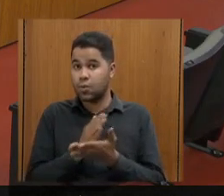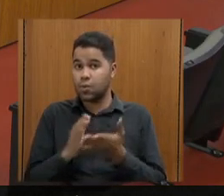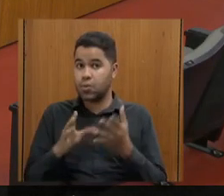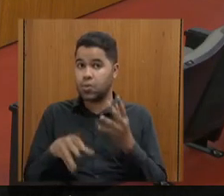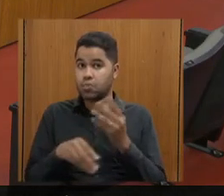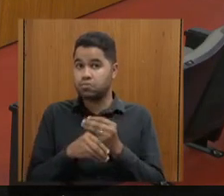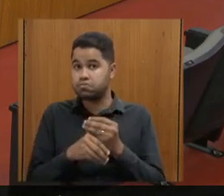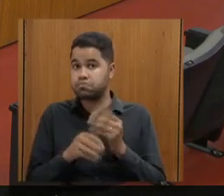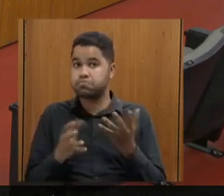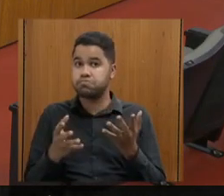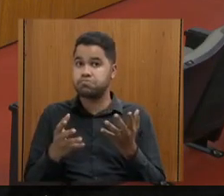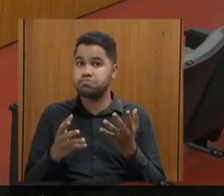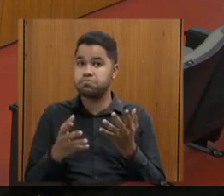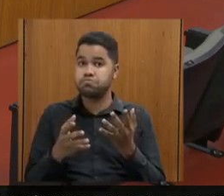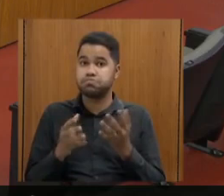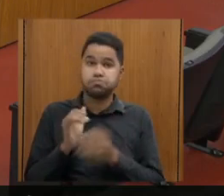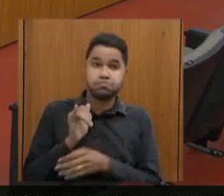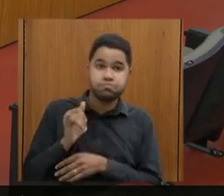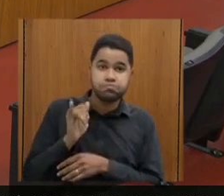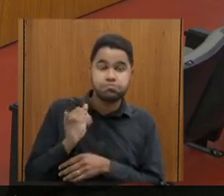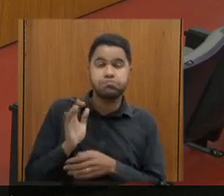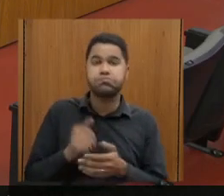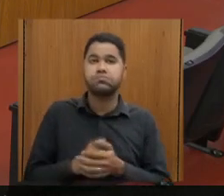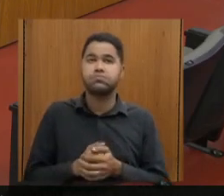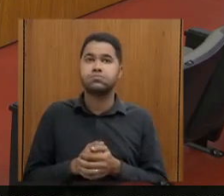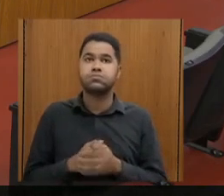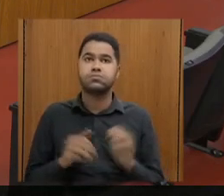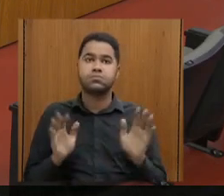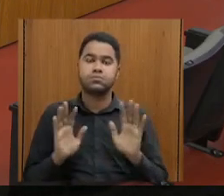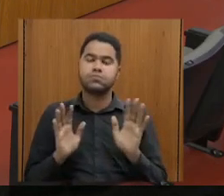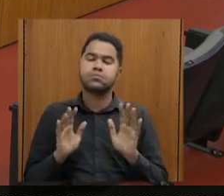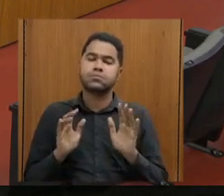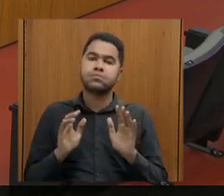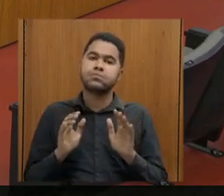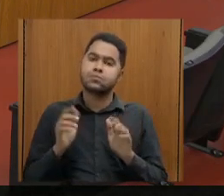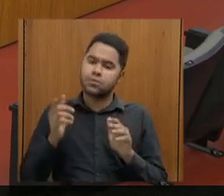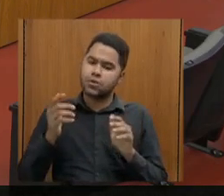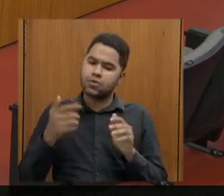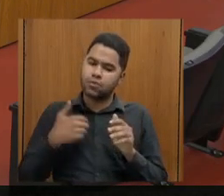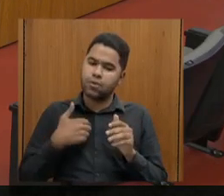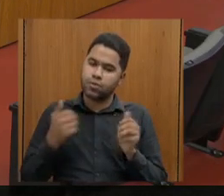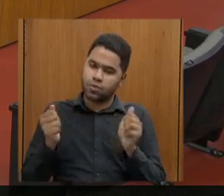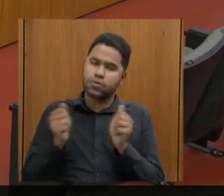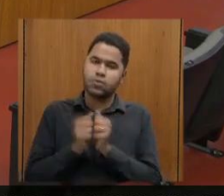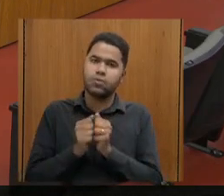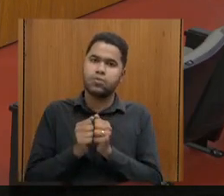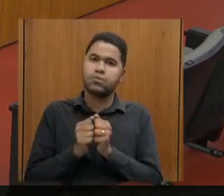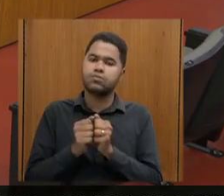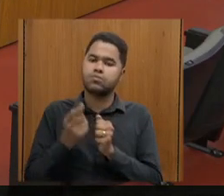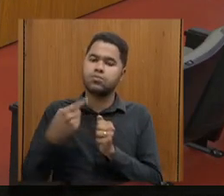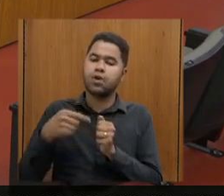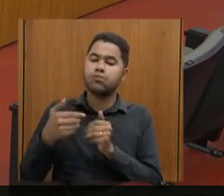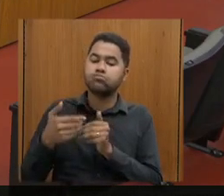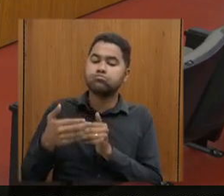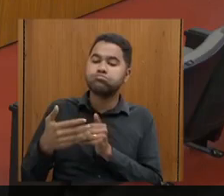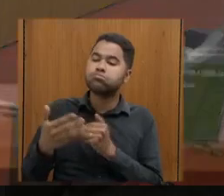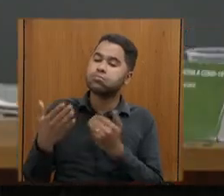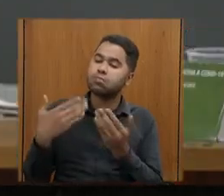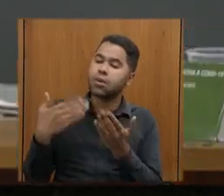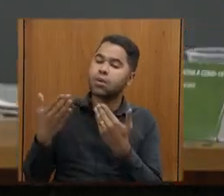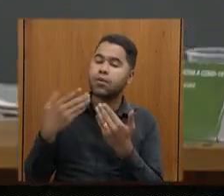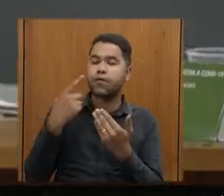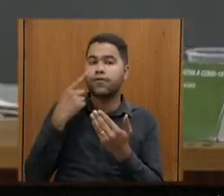informação ao Deputado só dizer que vamos vão trabalhar esses um deputado faz questão de nos próximos dias a gente